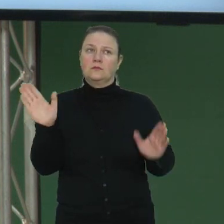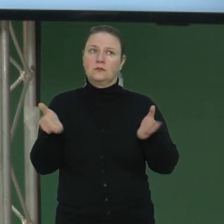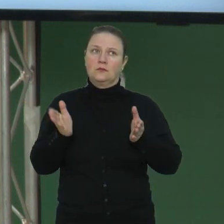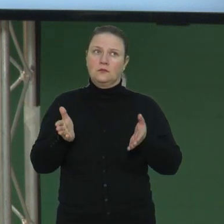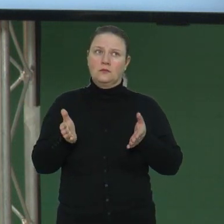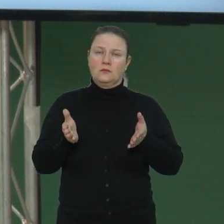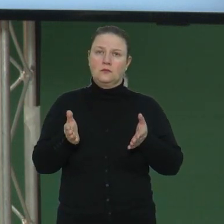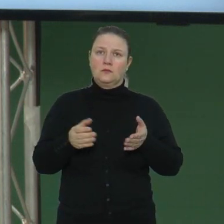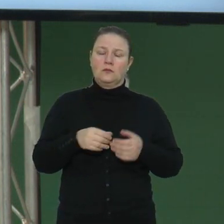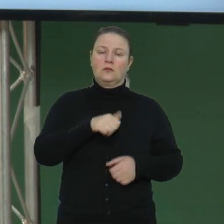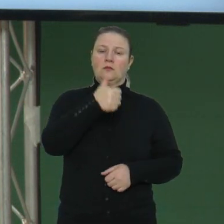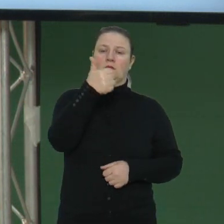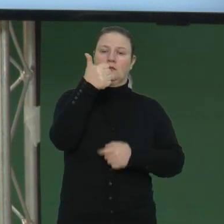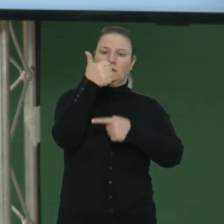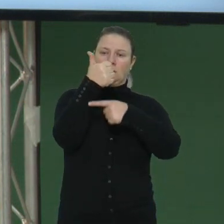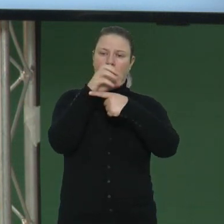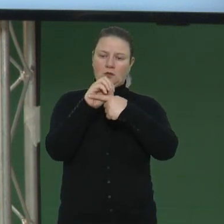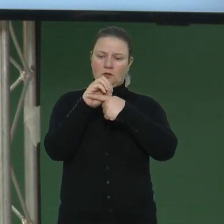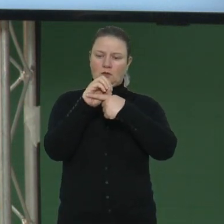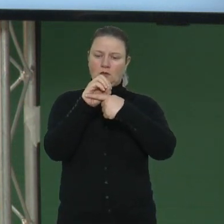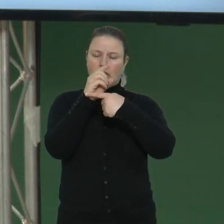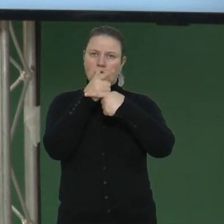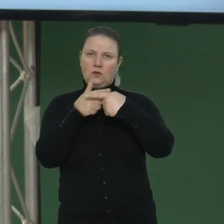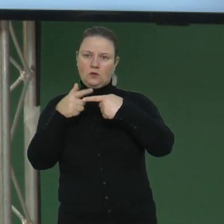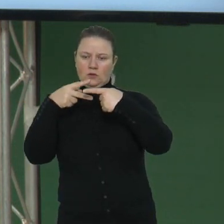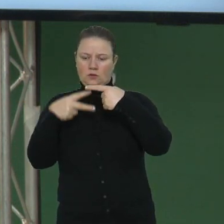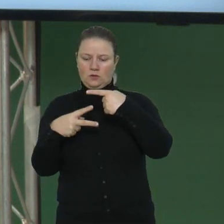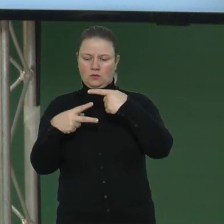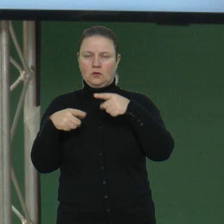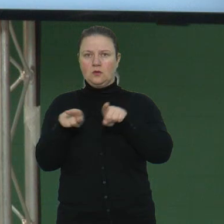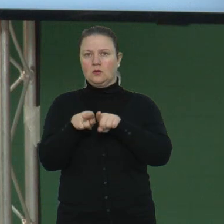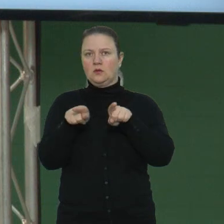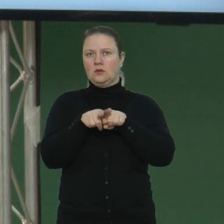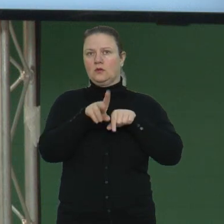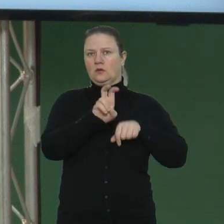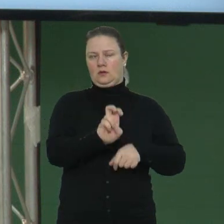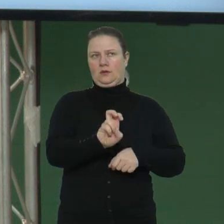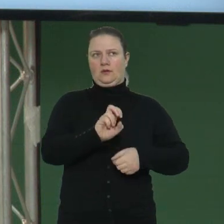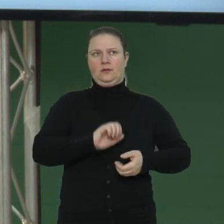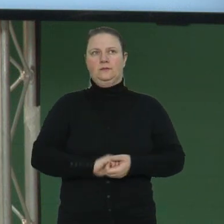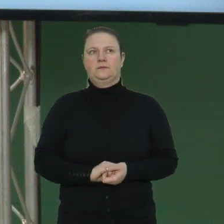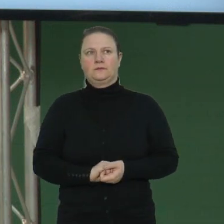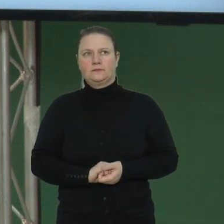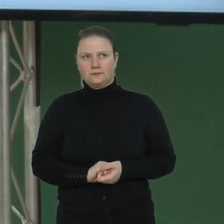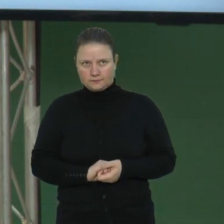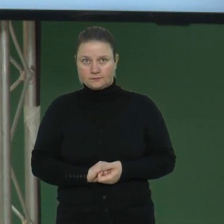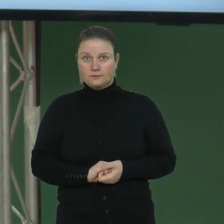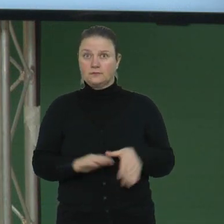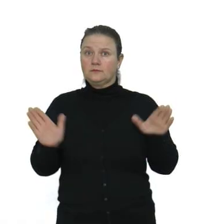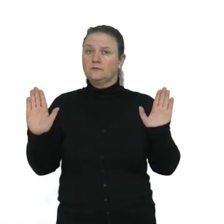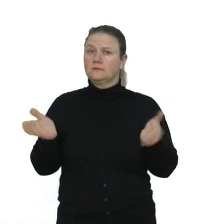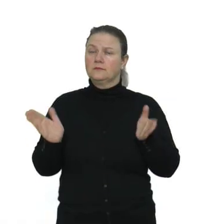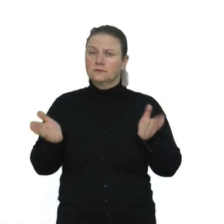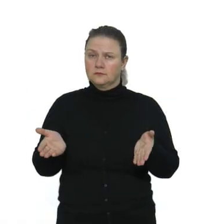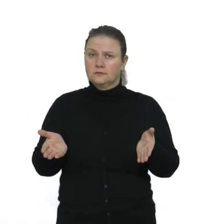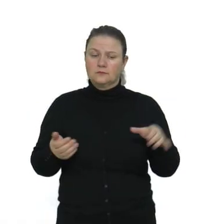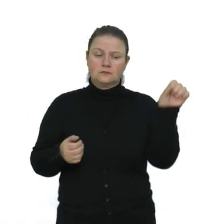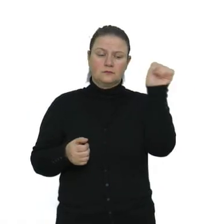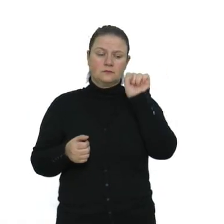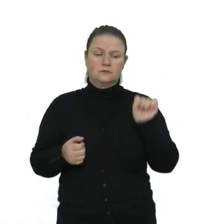por 2, eu tenho o quê? O 5. Então, o que acontece com o meu intervalo? Quais são as minhas soluções, né? Então, x